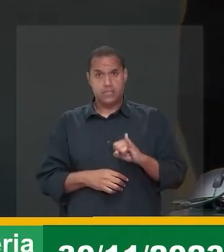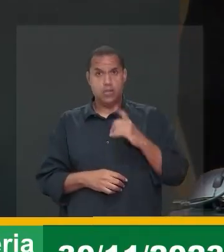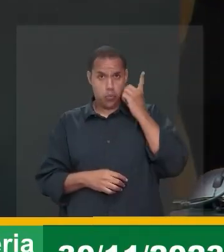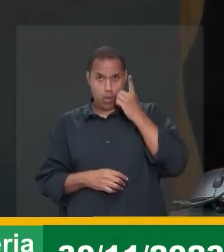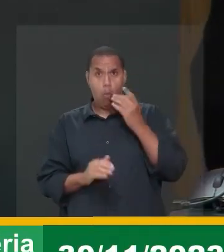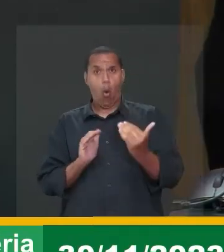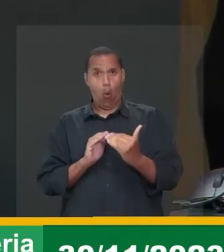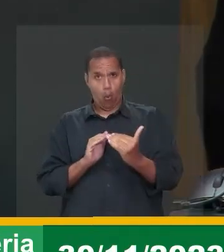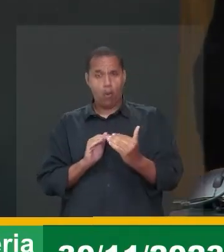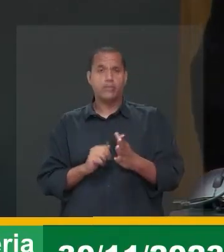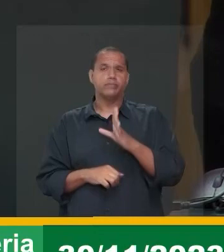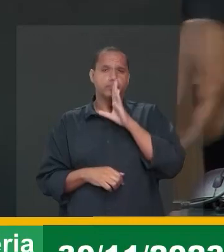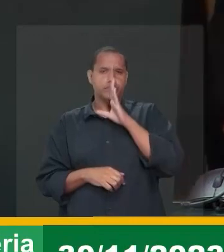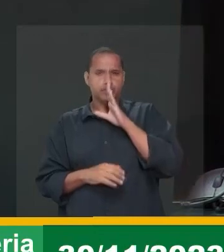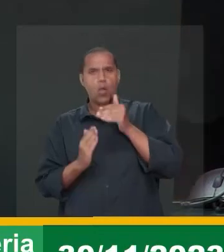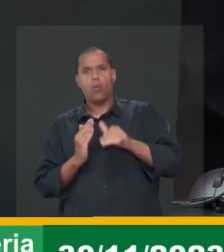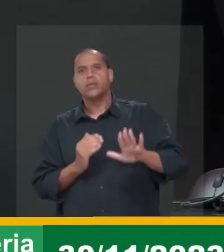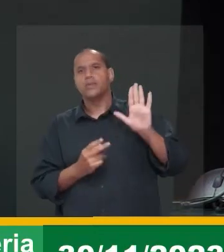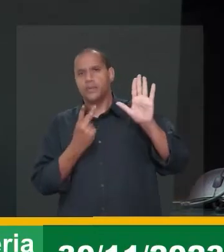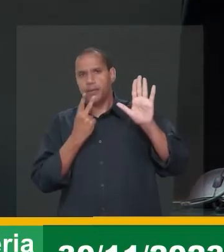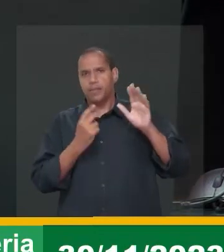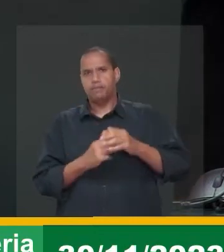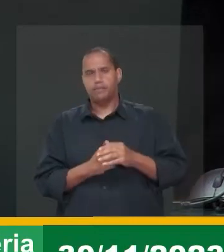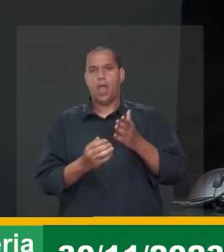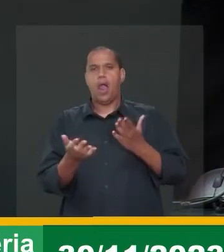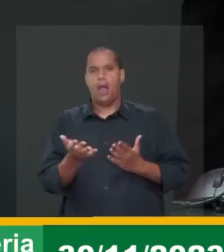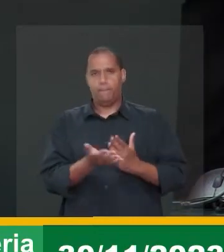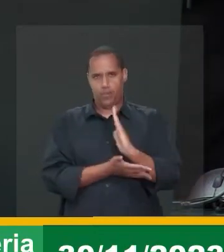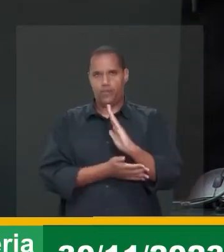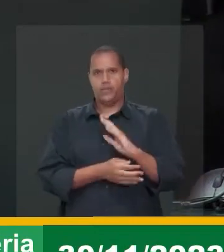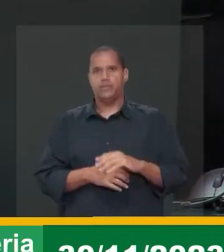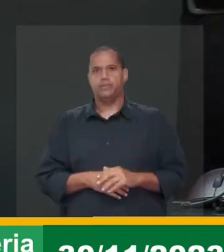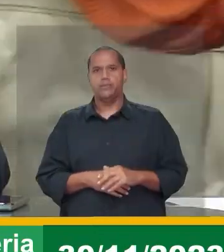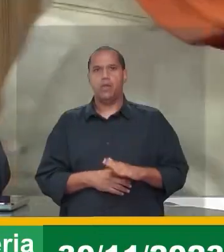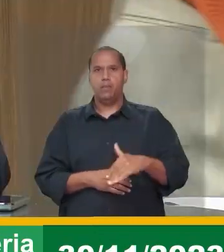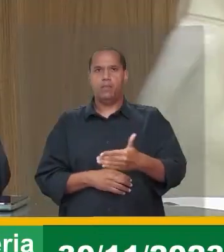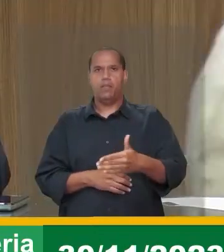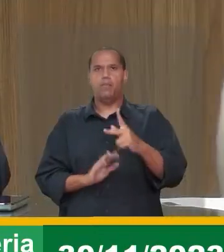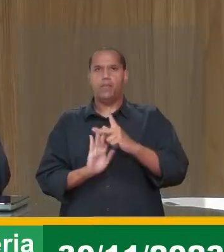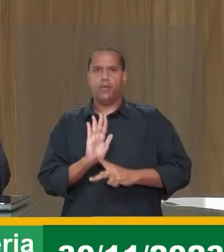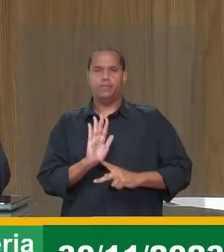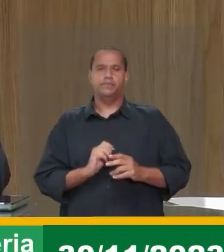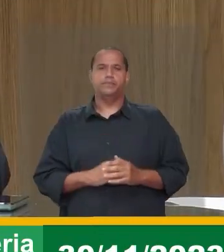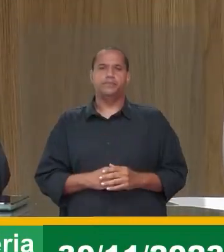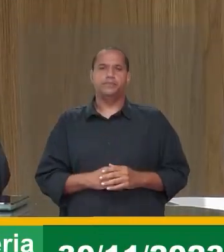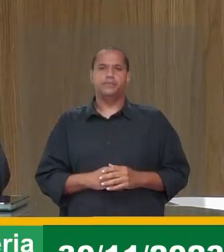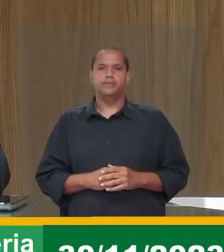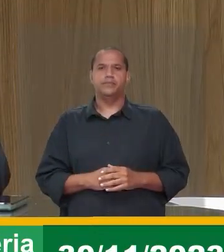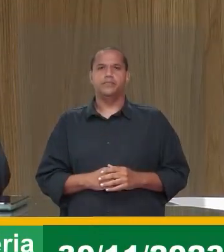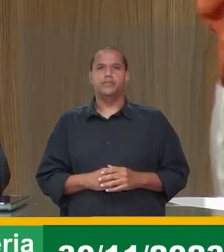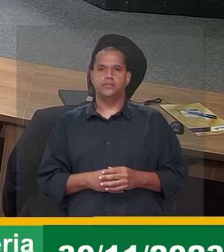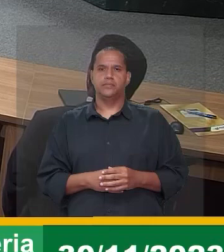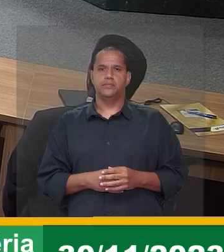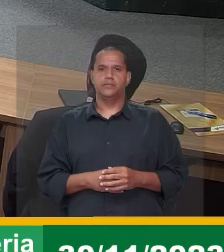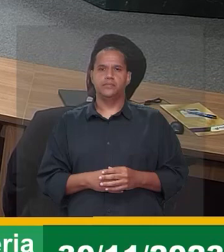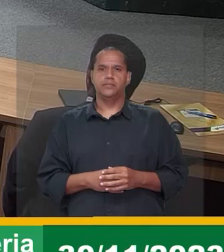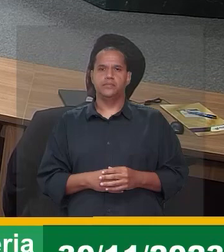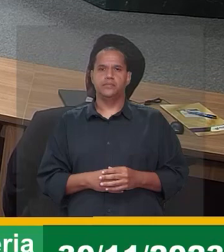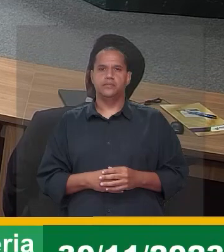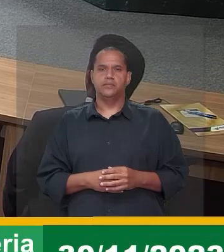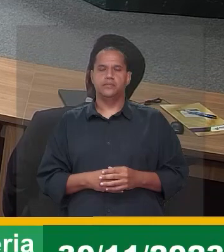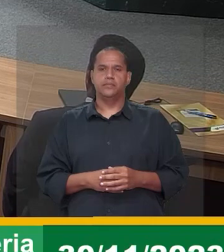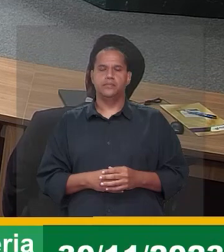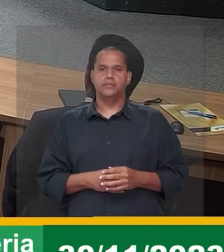votada em ainda nesta semana o presidente convocou uma sessão extraordinária para a